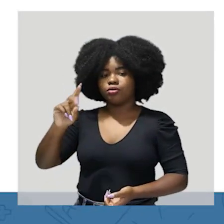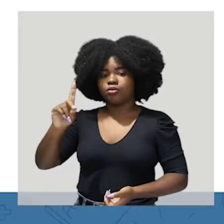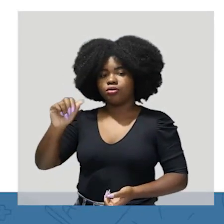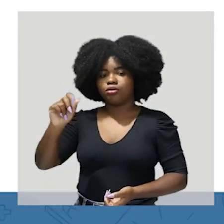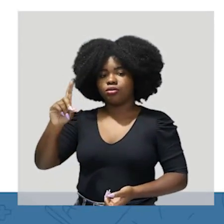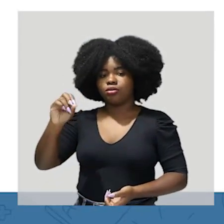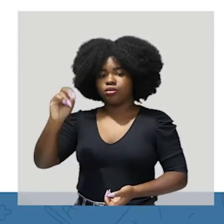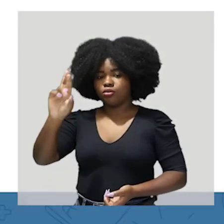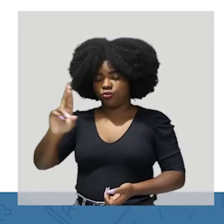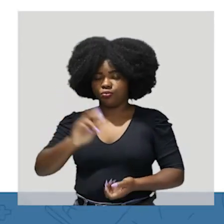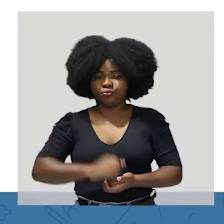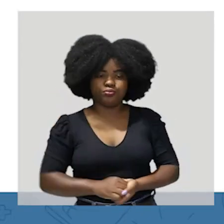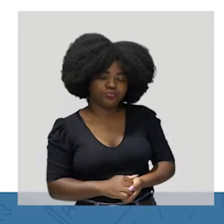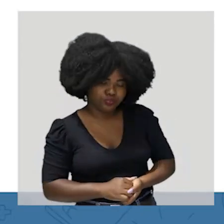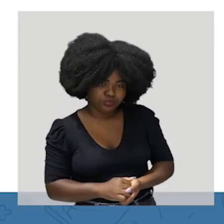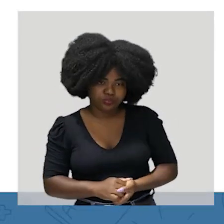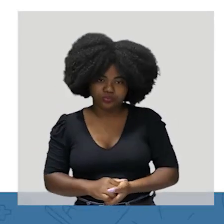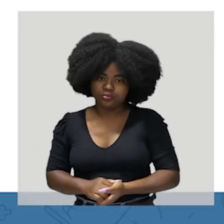Alberto